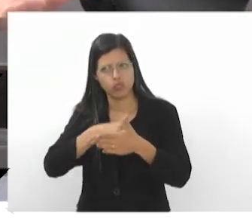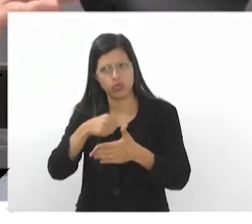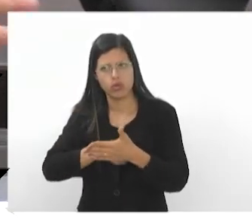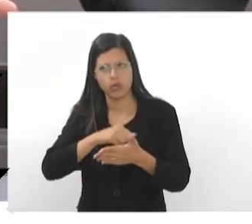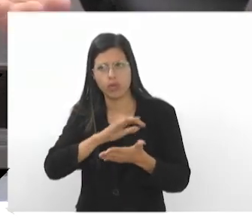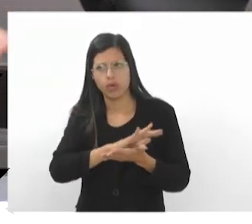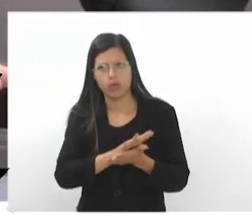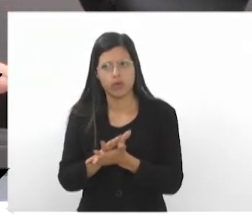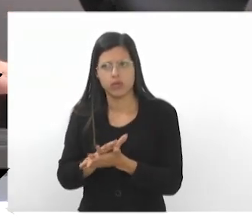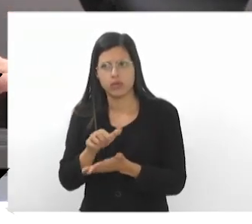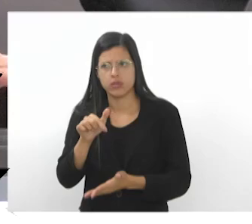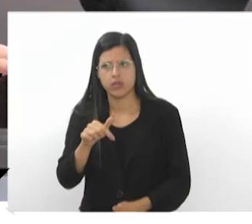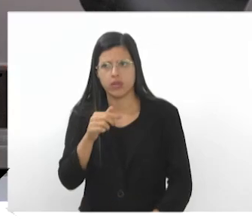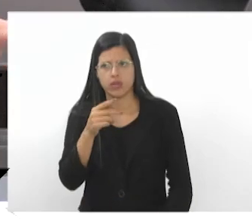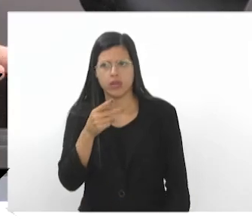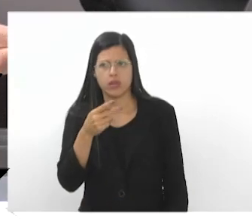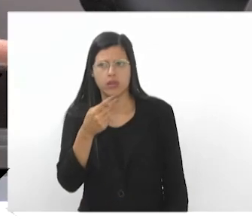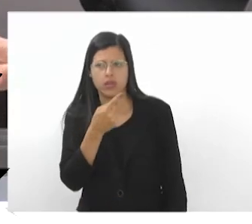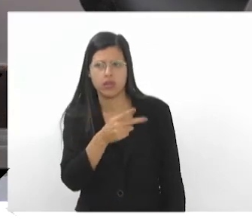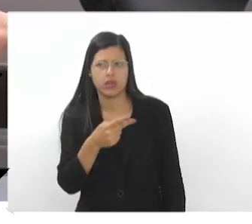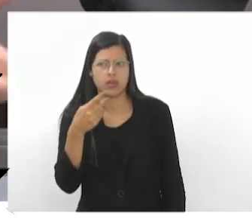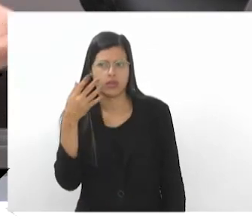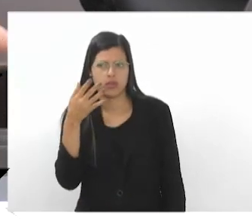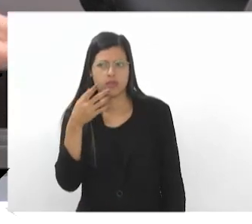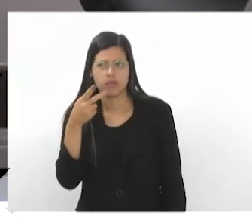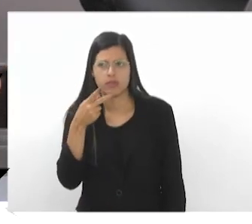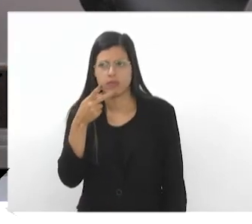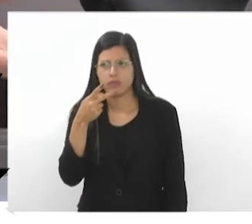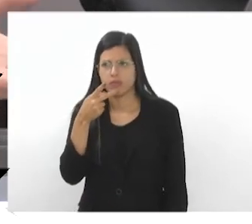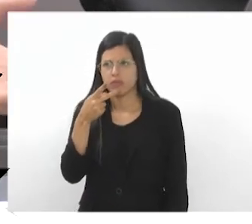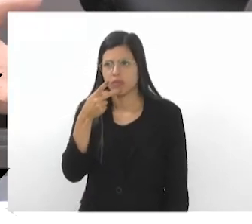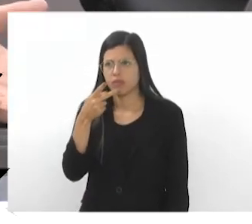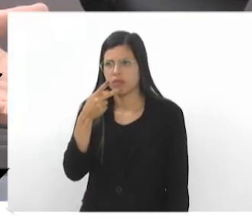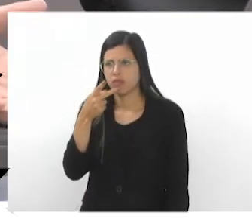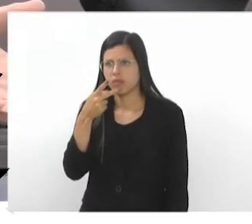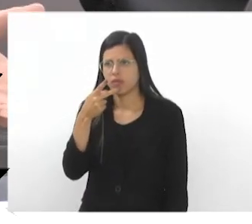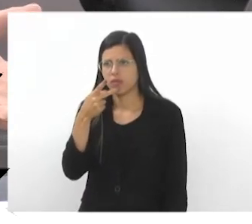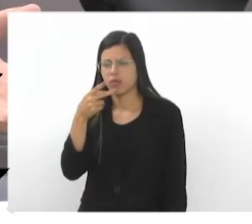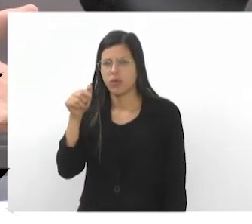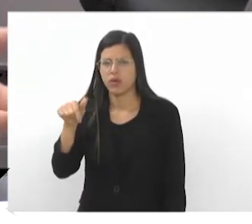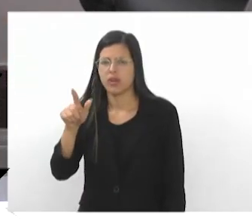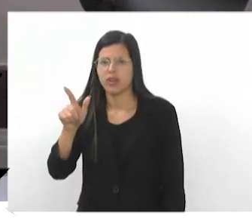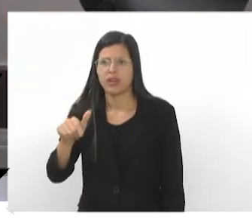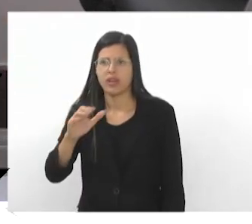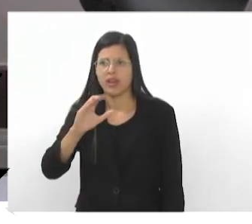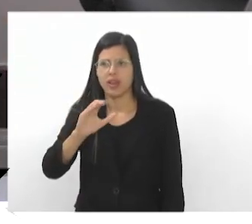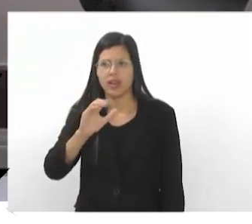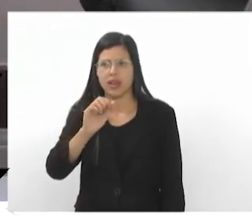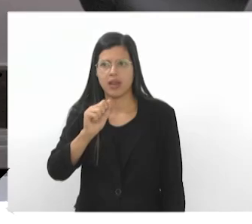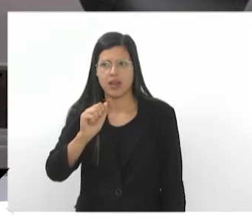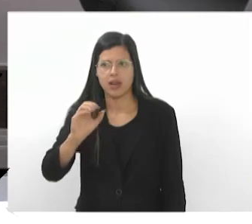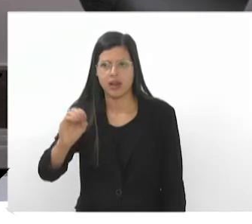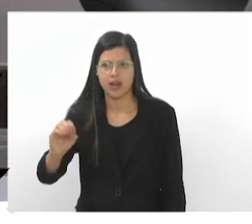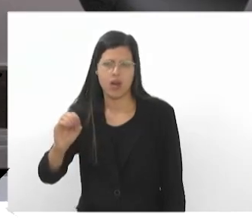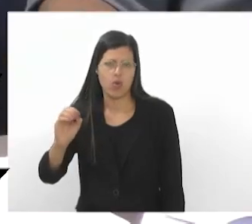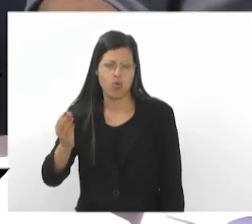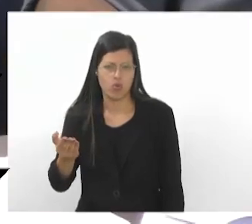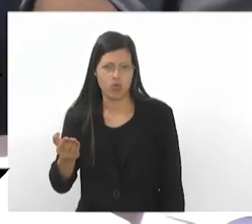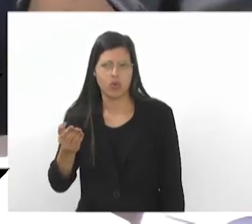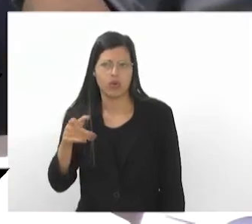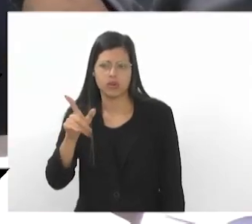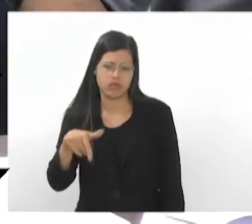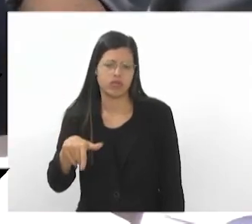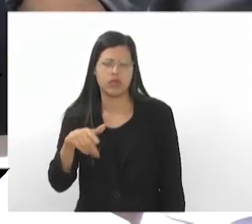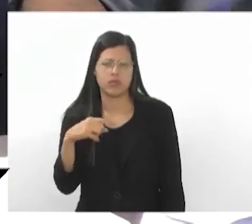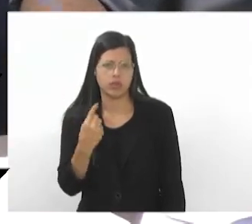sua fala, disse que era caô. Caô deriva de caô cabecilha. Respeite o nosso Xangô. Tá bom. Acatada